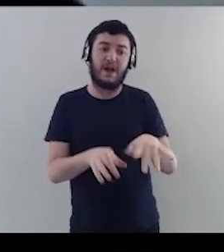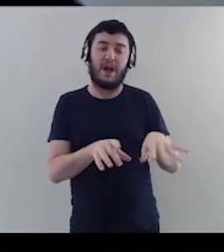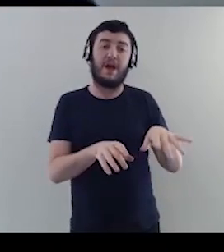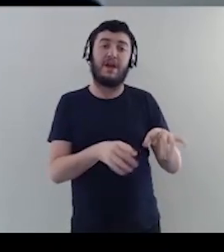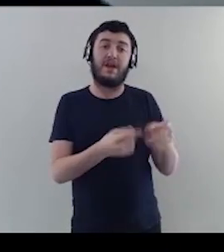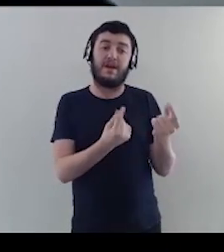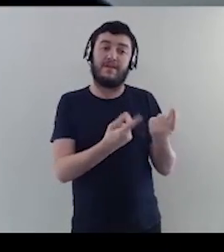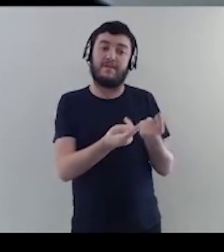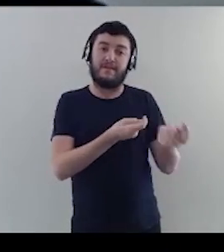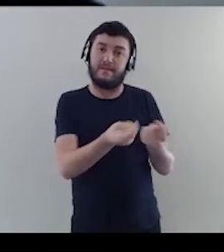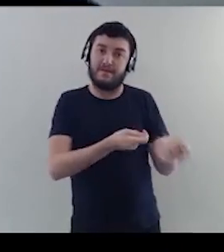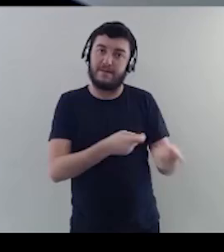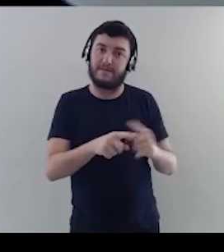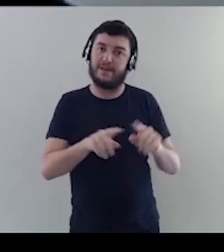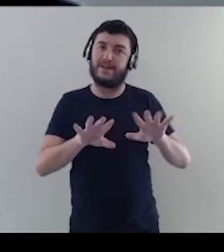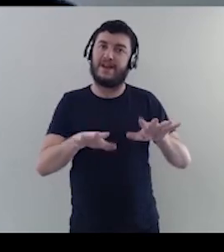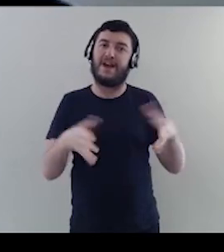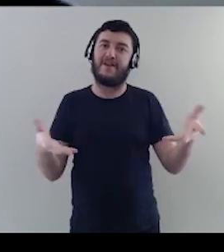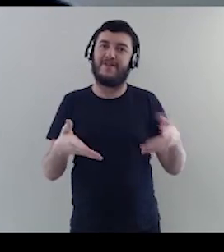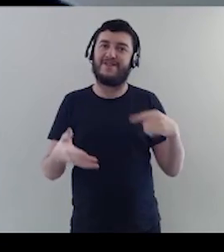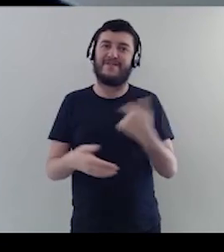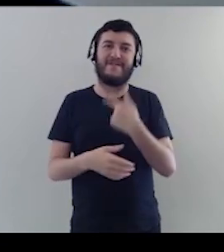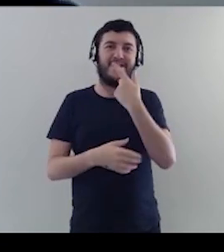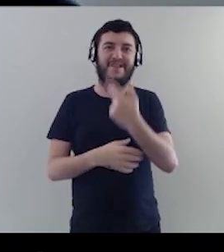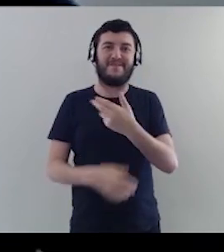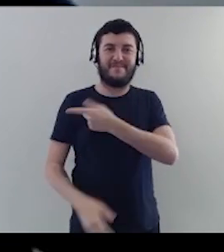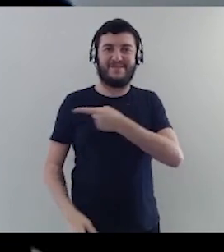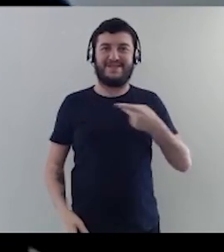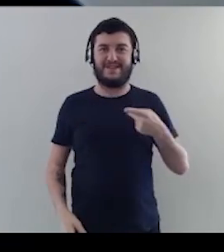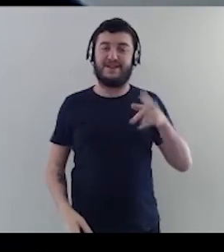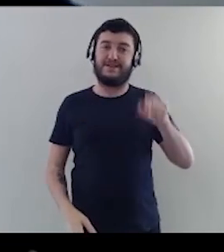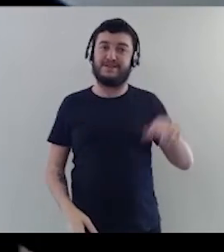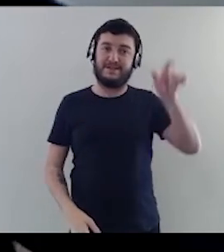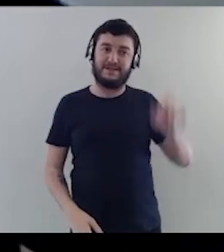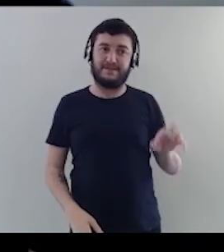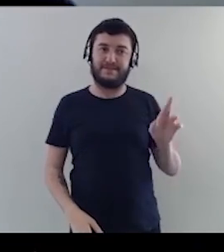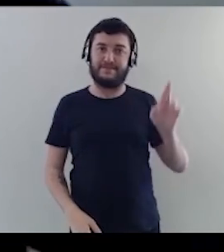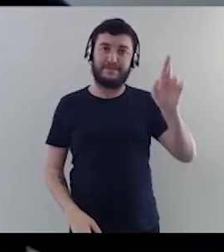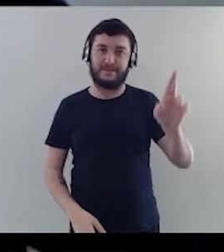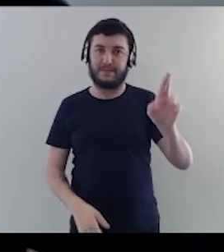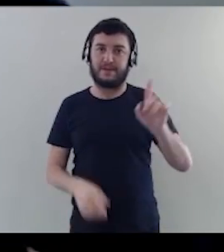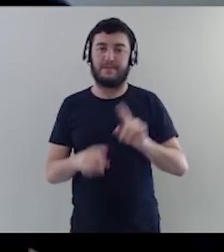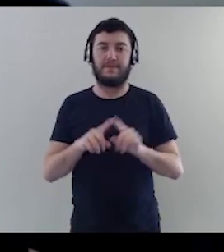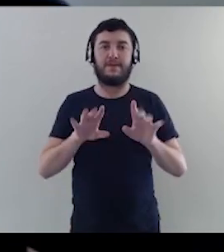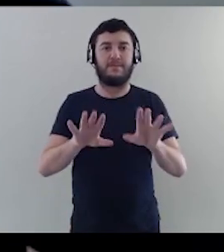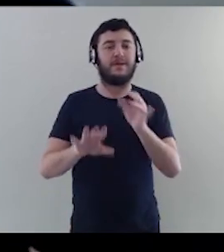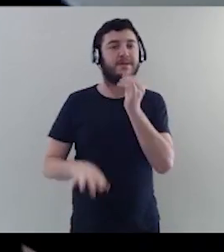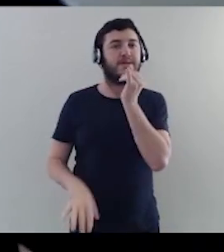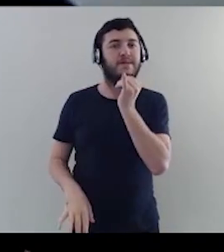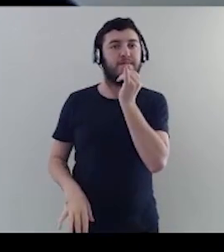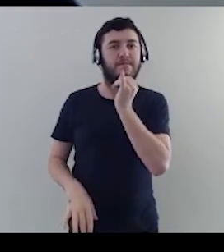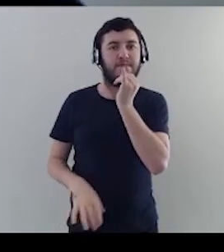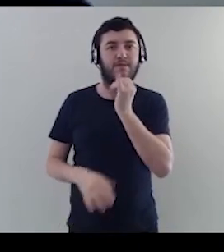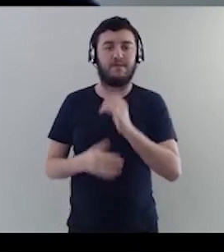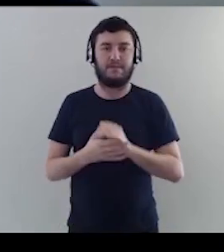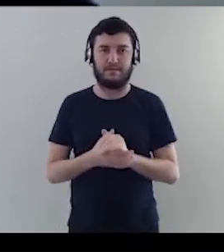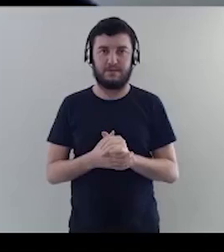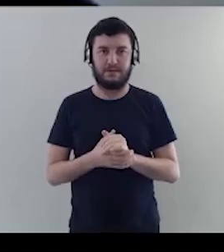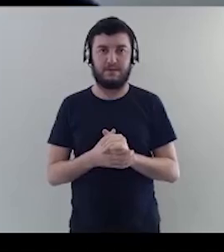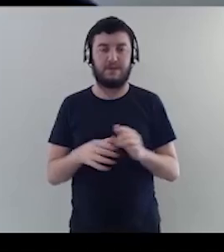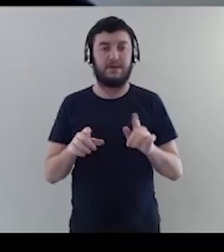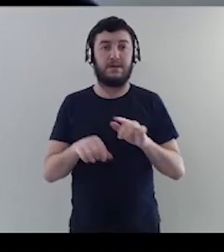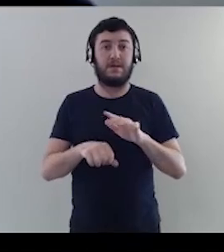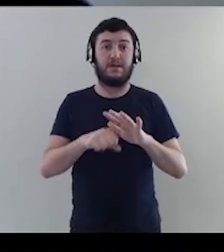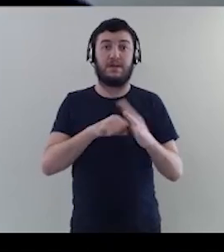agora, já que estamos a falar de precedentes, é o seguinte: e agora, no momento presente, os efeitos económicos da